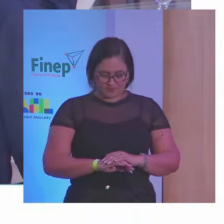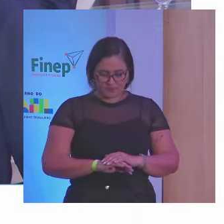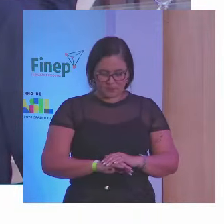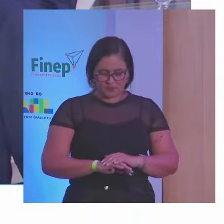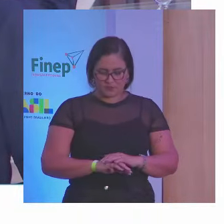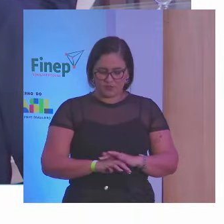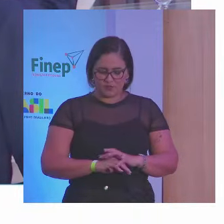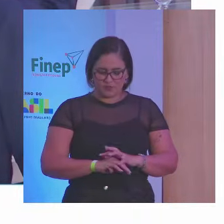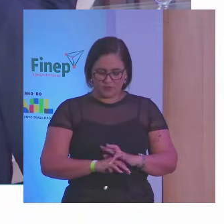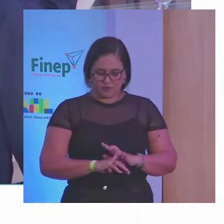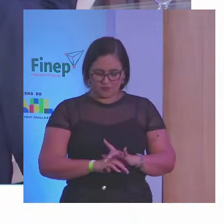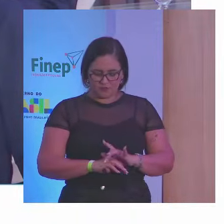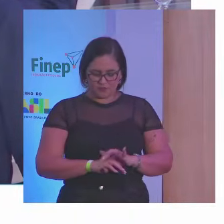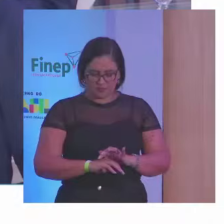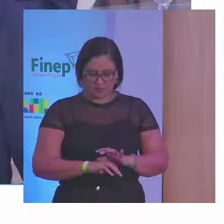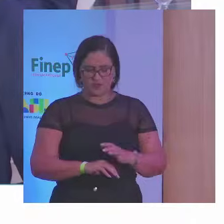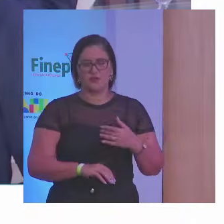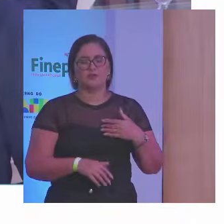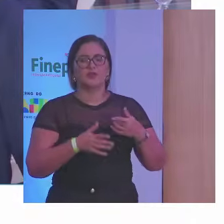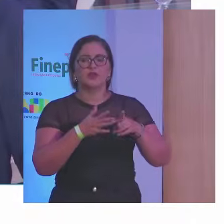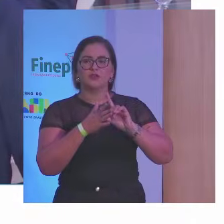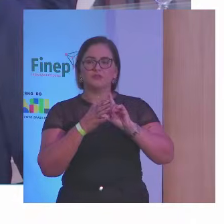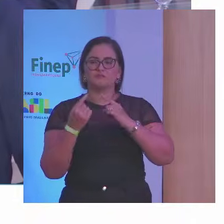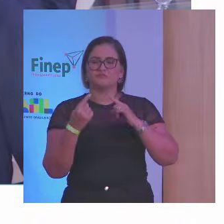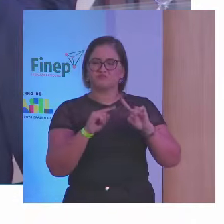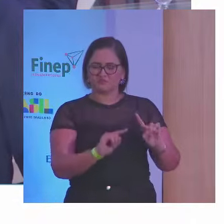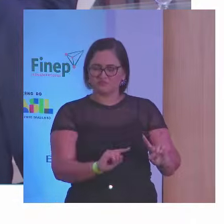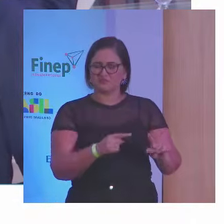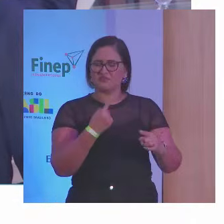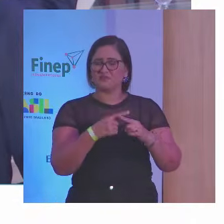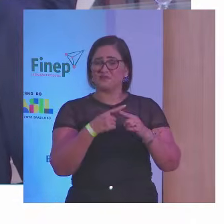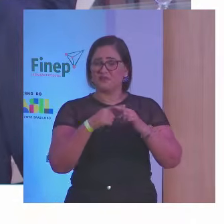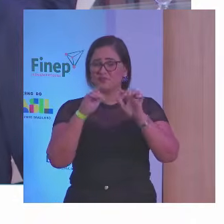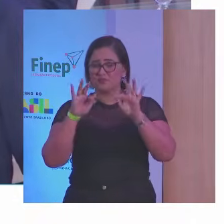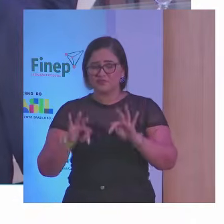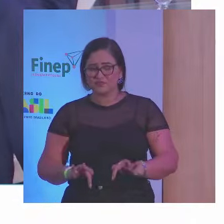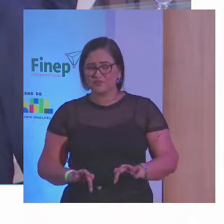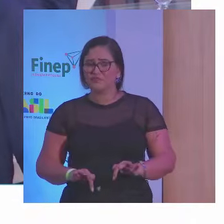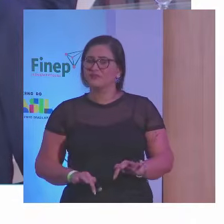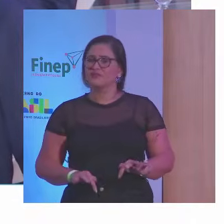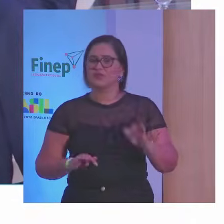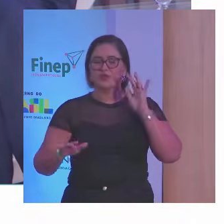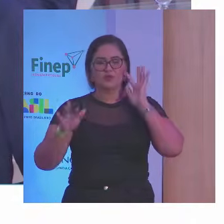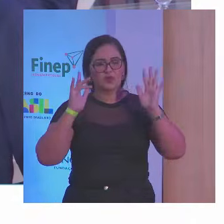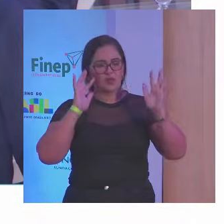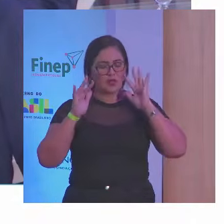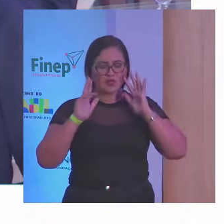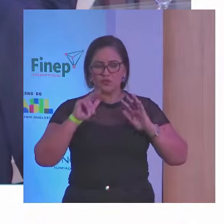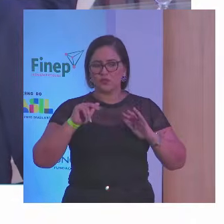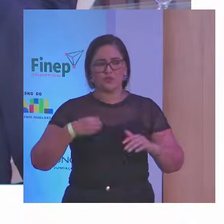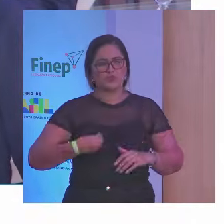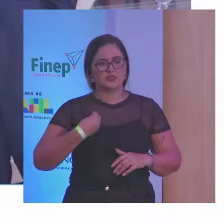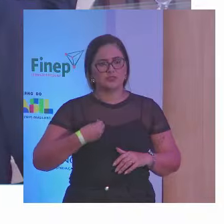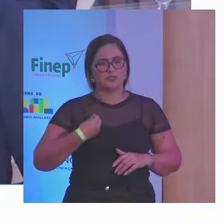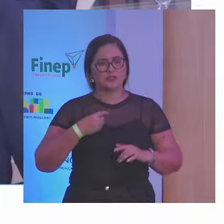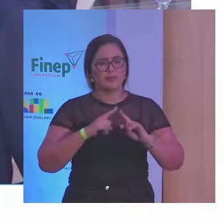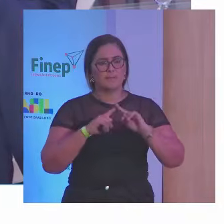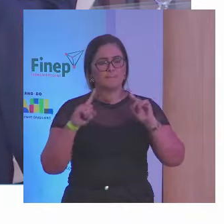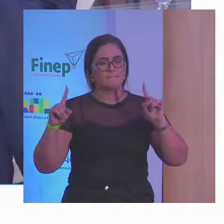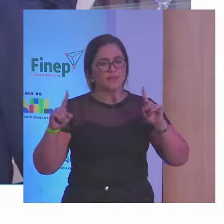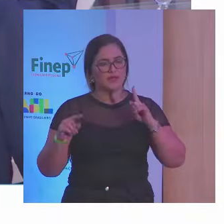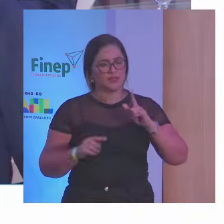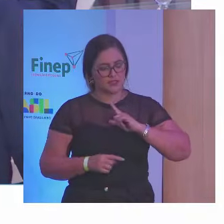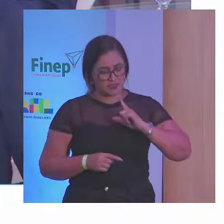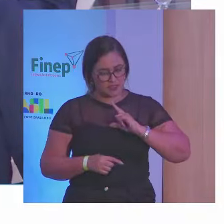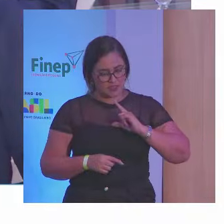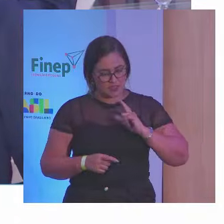movimentos sejam democráticos ou antidemocráticos, porque, ao fim e ao cabo, a democracia sonhada nunca existiu, mas a gente